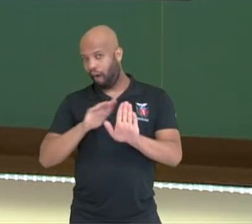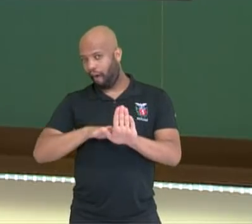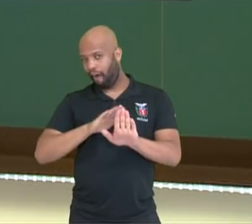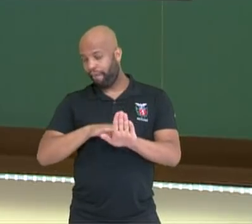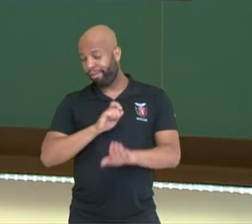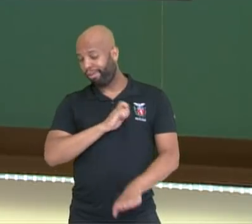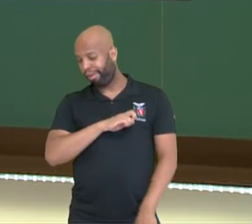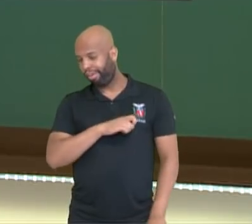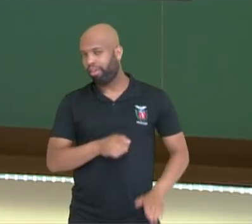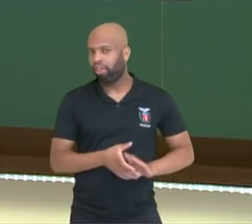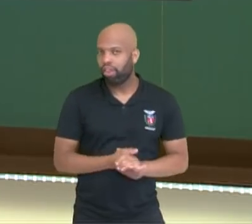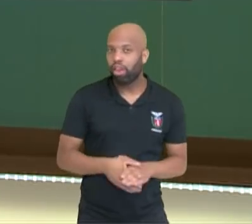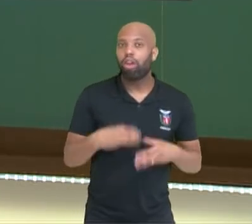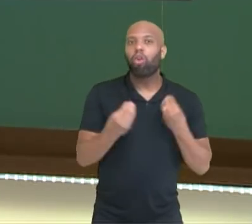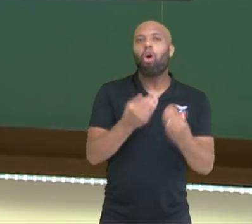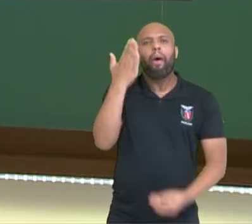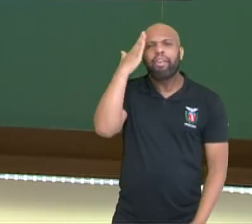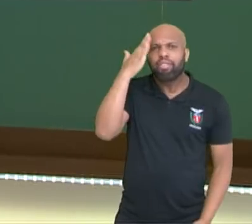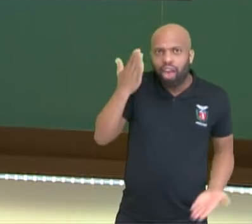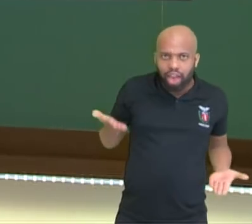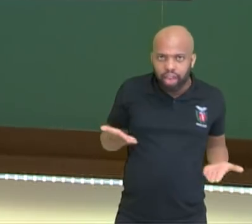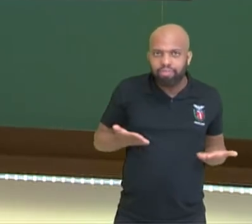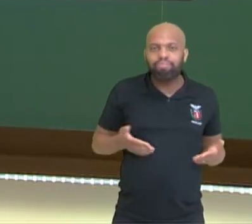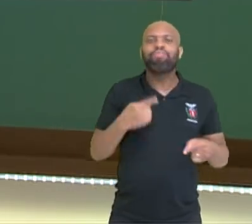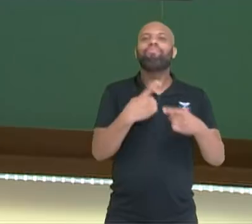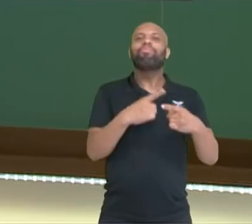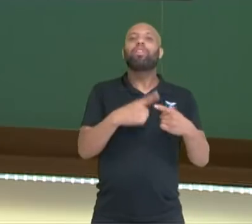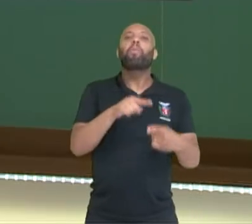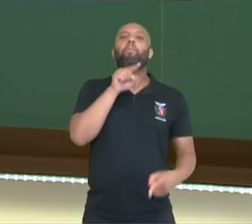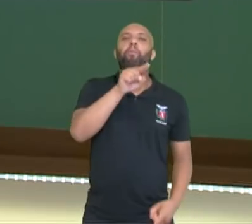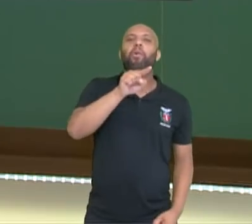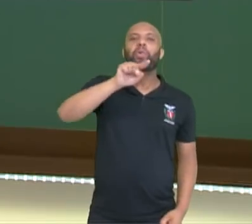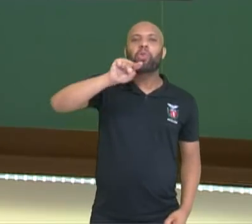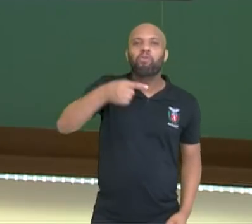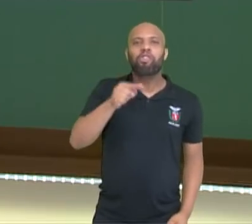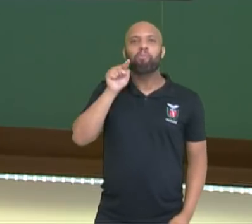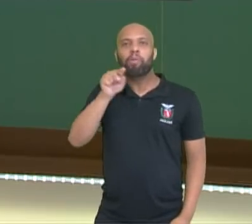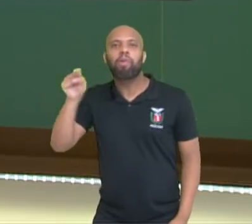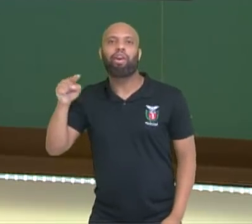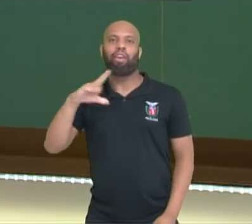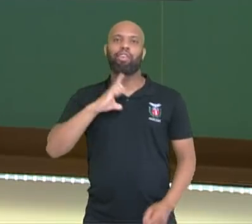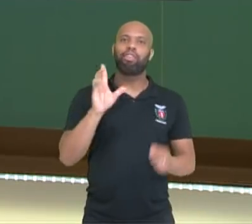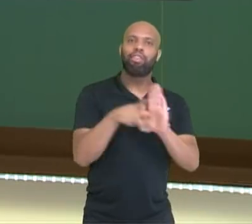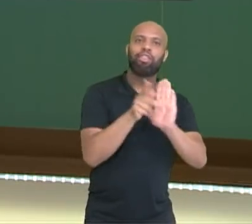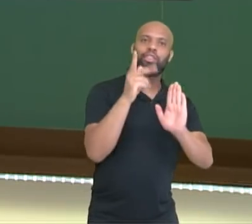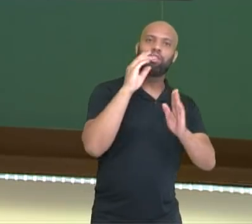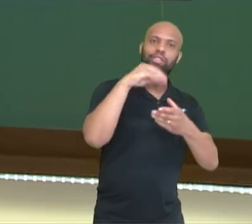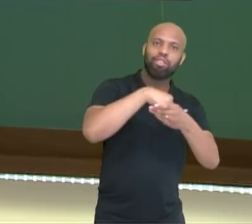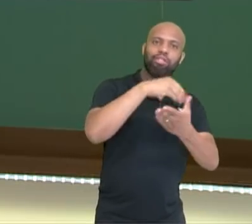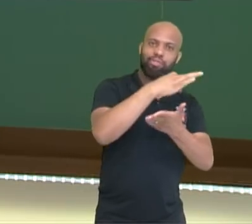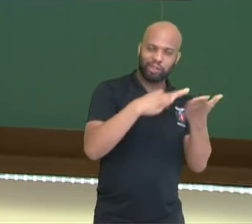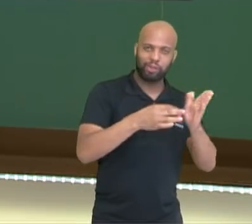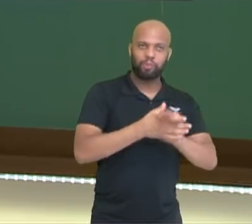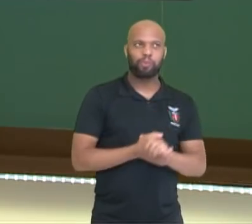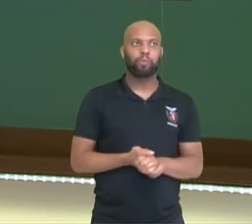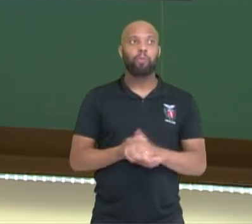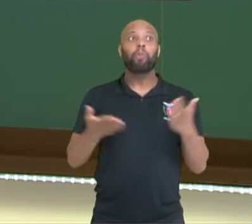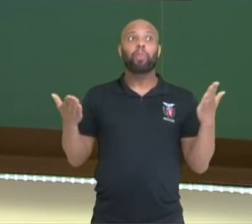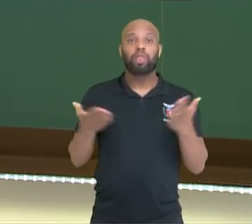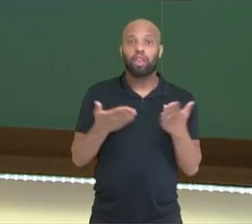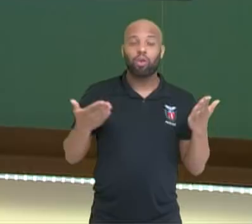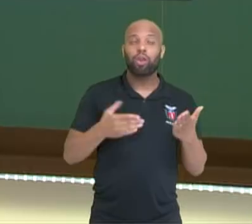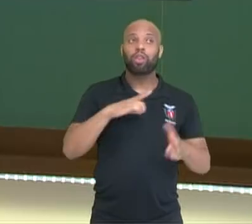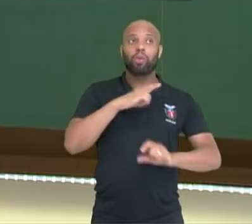professora? Somente pela pontuação do texto, ok? Vamos então para o nosso conto? Pontos